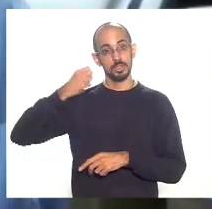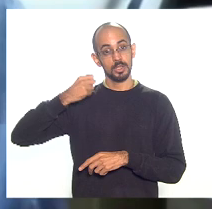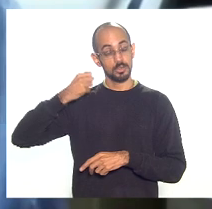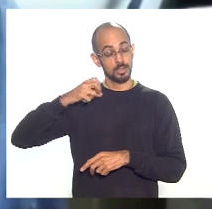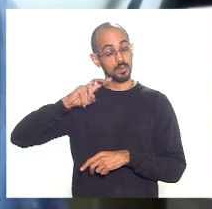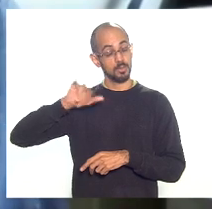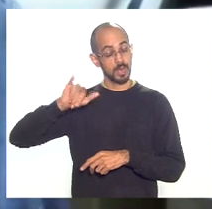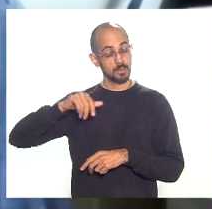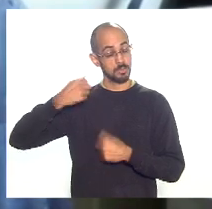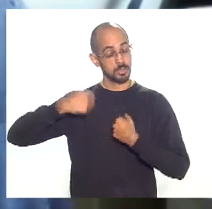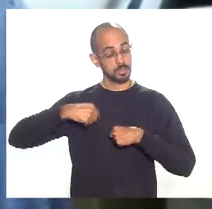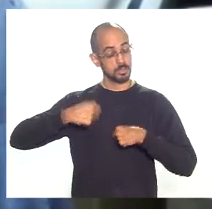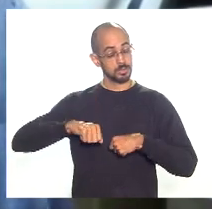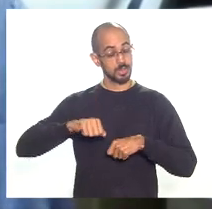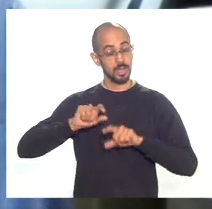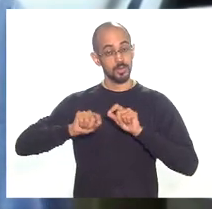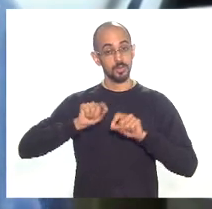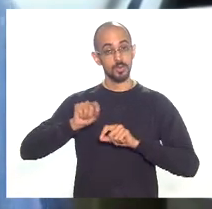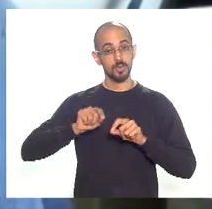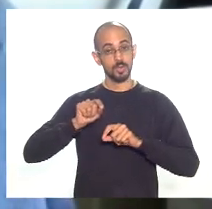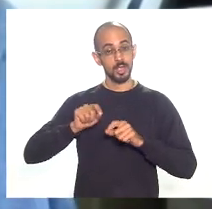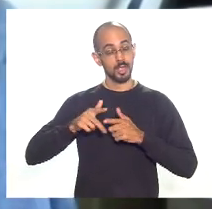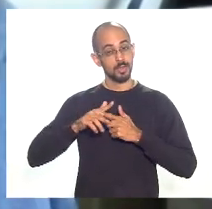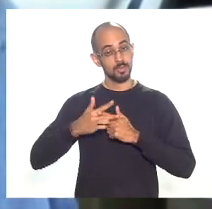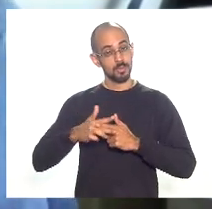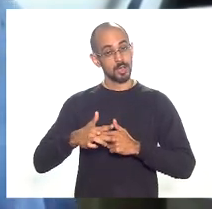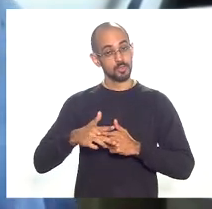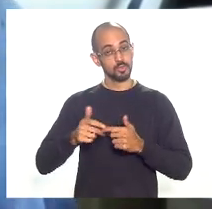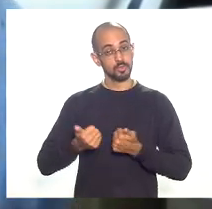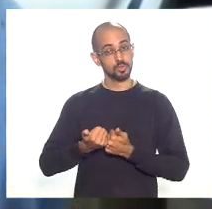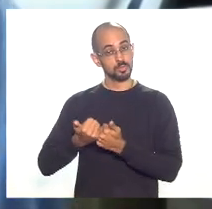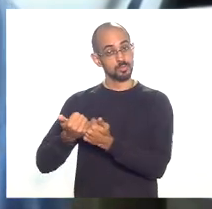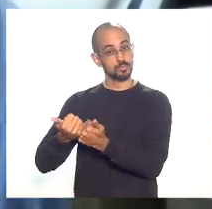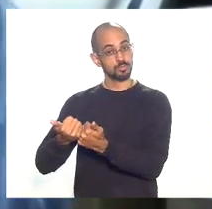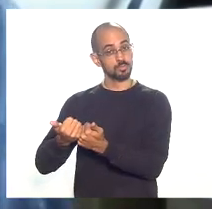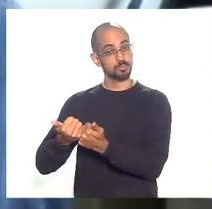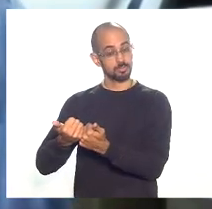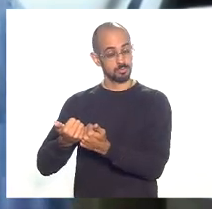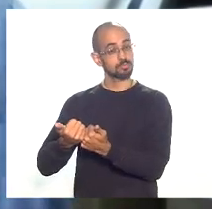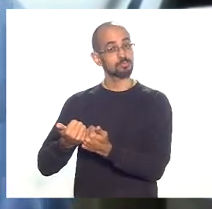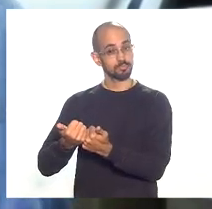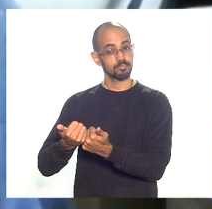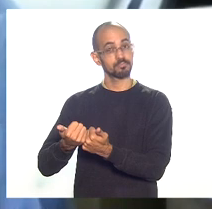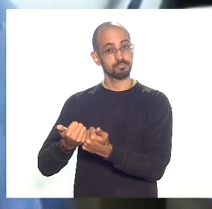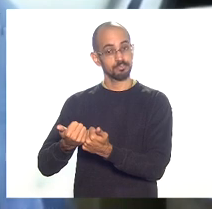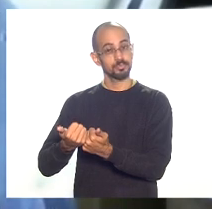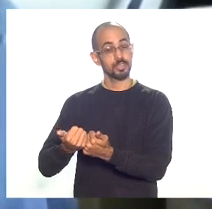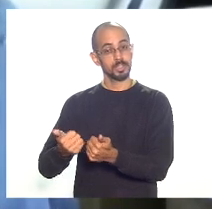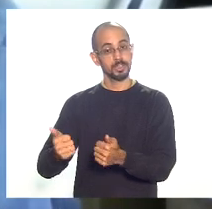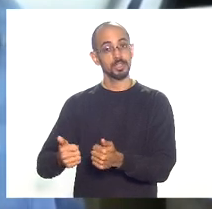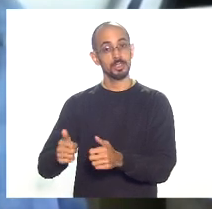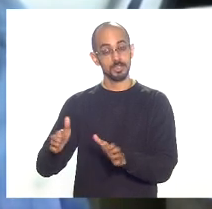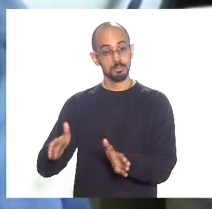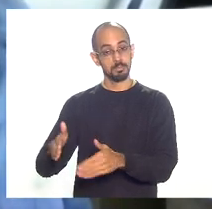receber aqui um pacote de ajustes dentro desse pacote das maldades